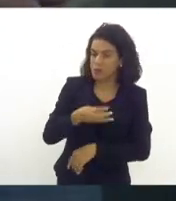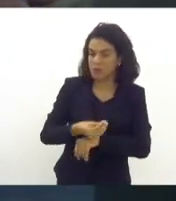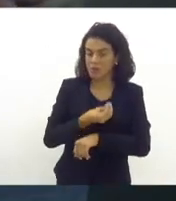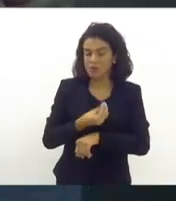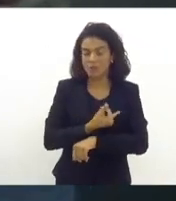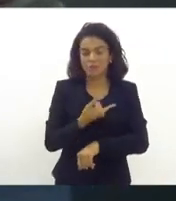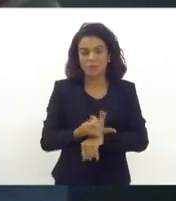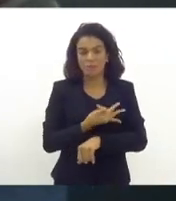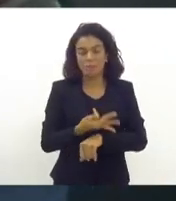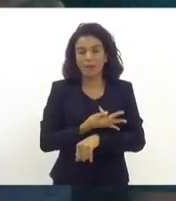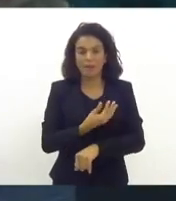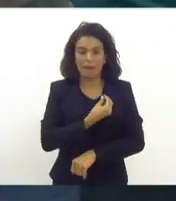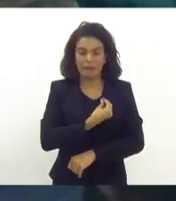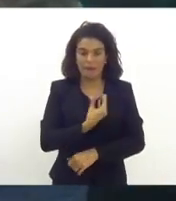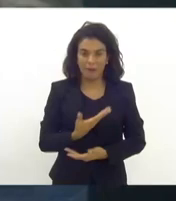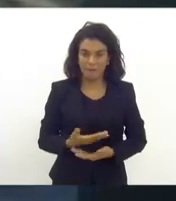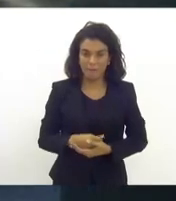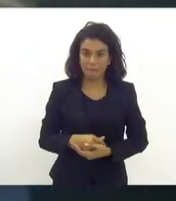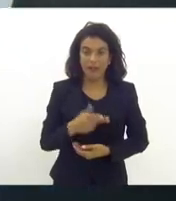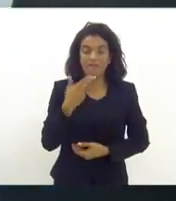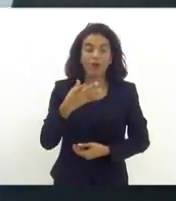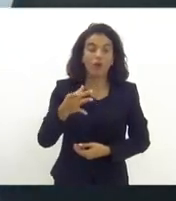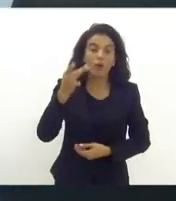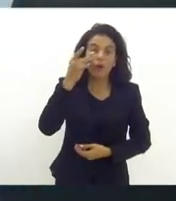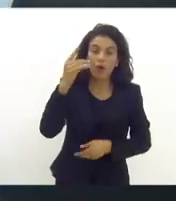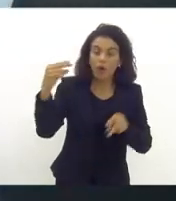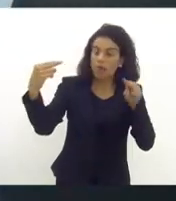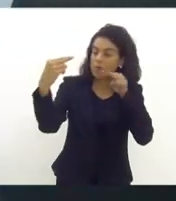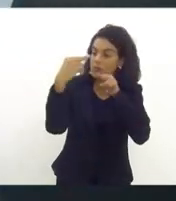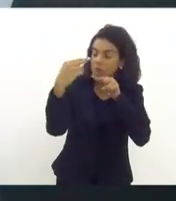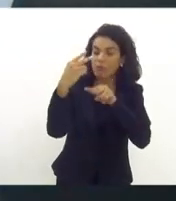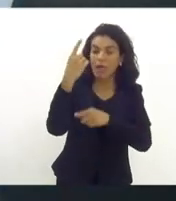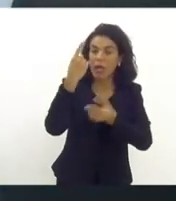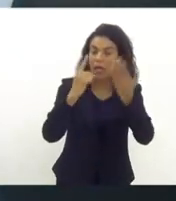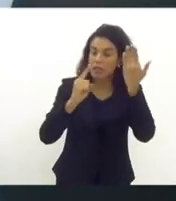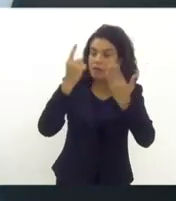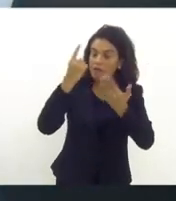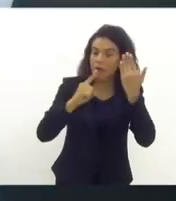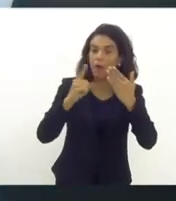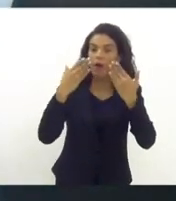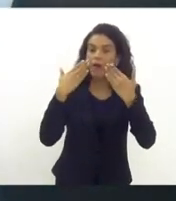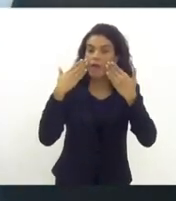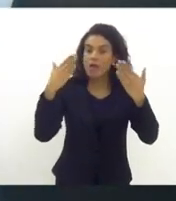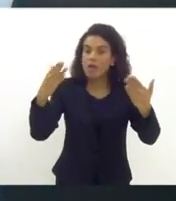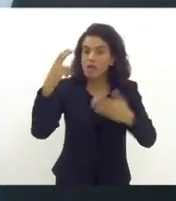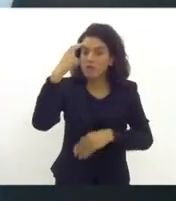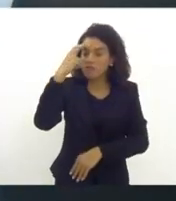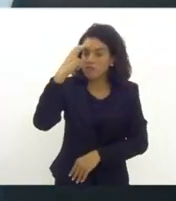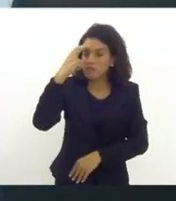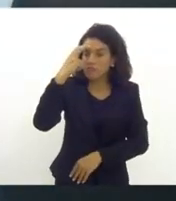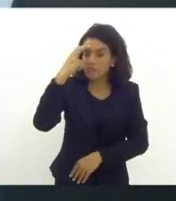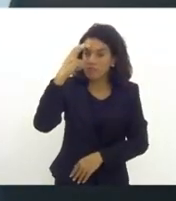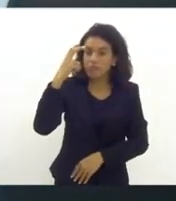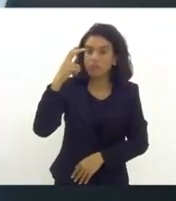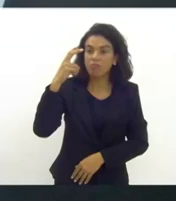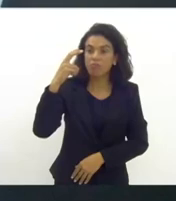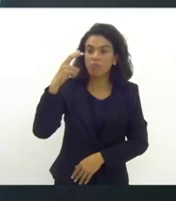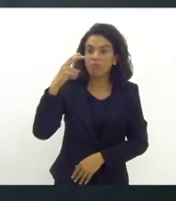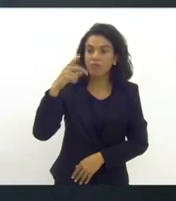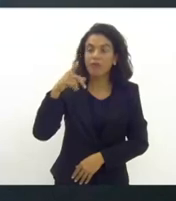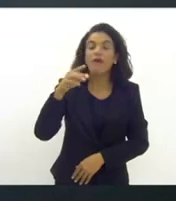ele disse textualmente no Ministério Público carnaval é a manifestação é o que tem